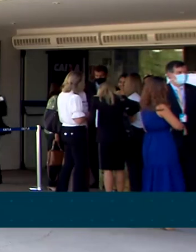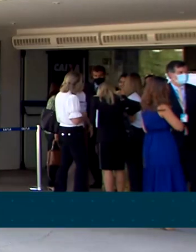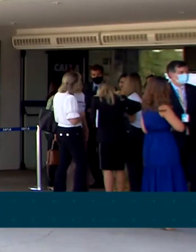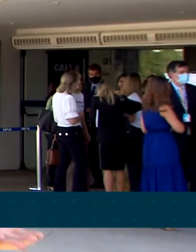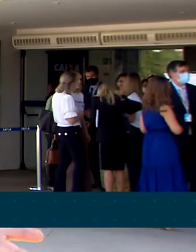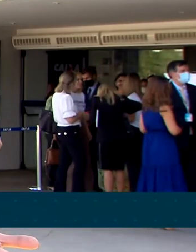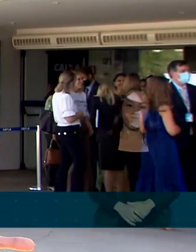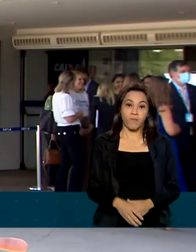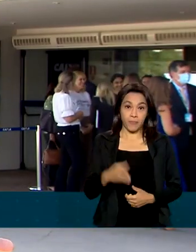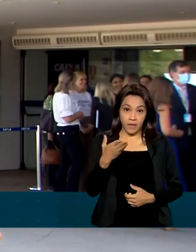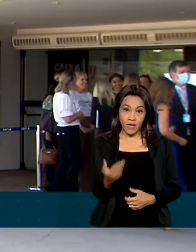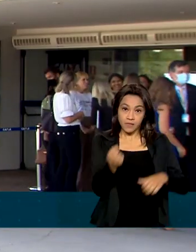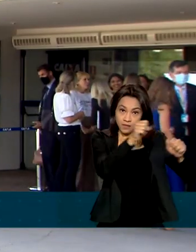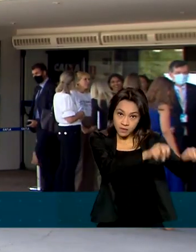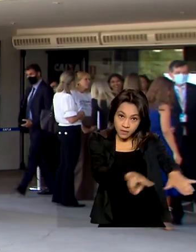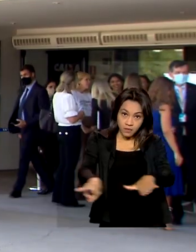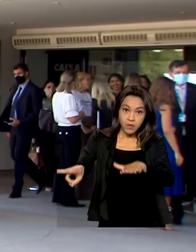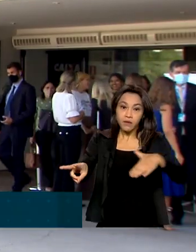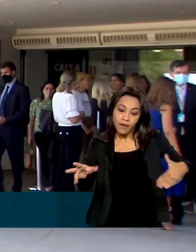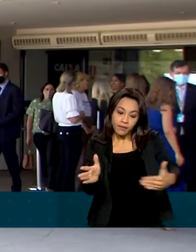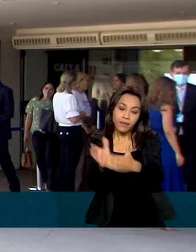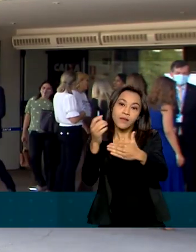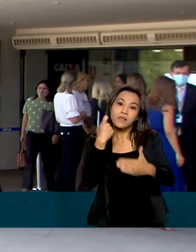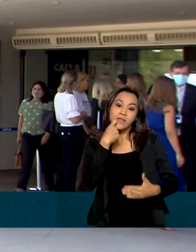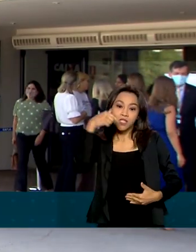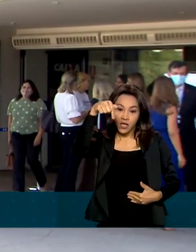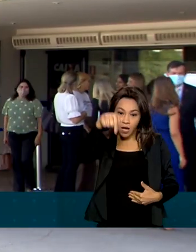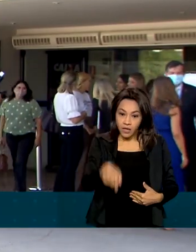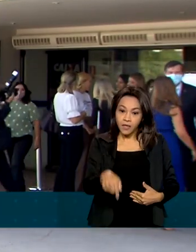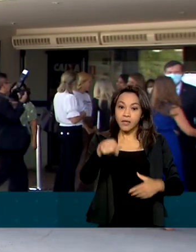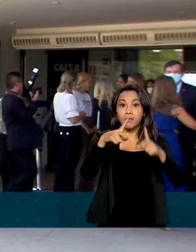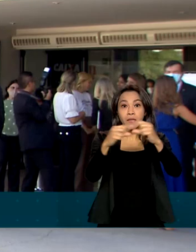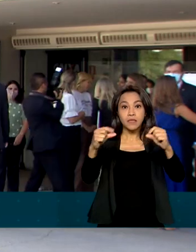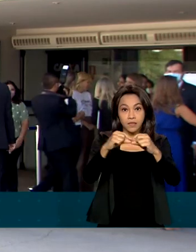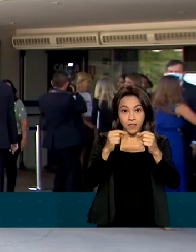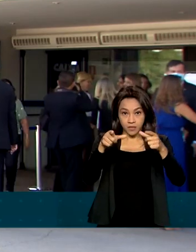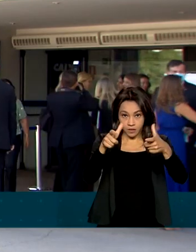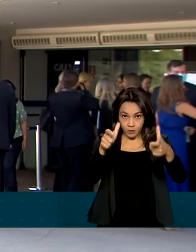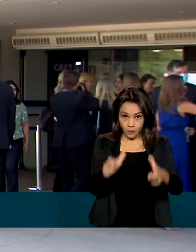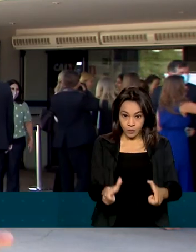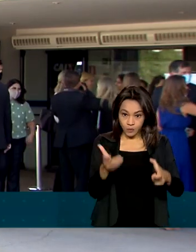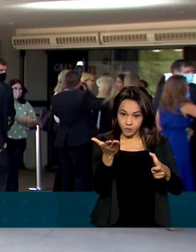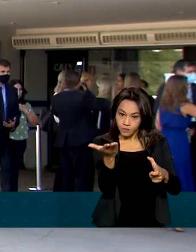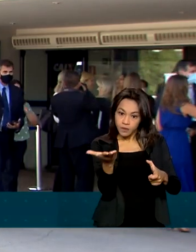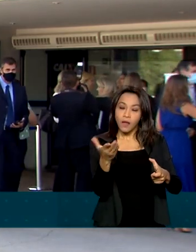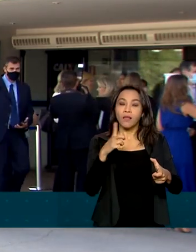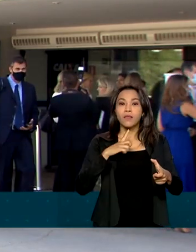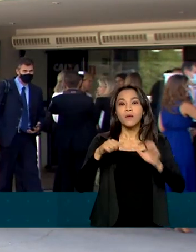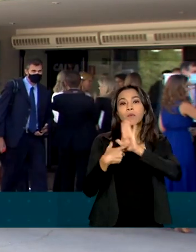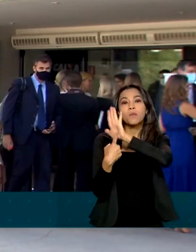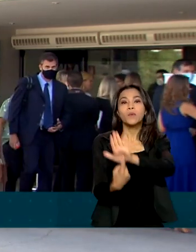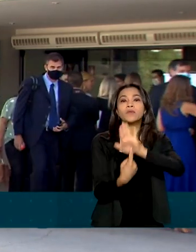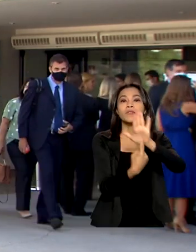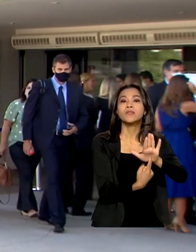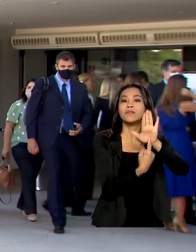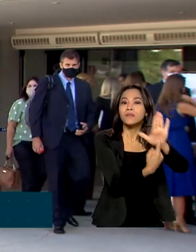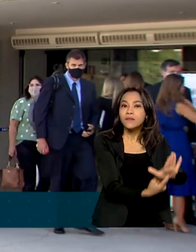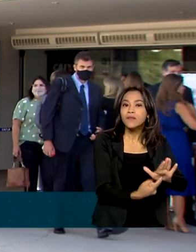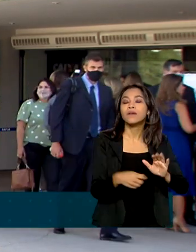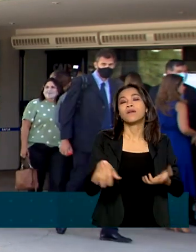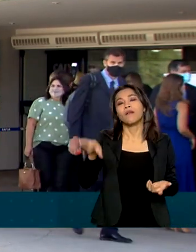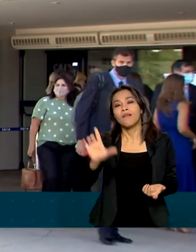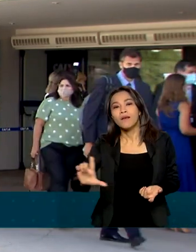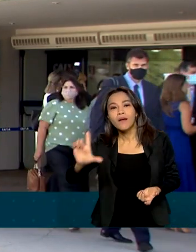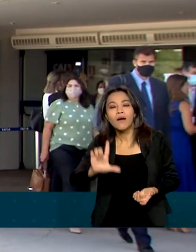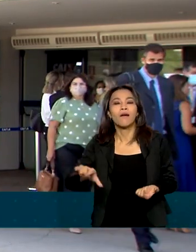A Jornada, que vai até esta sexta-feira, aqui na Caixa Cultural em Brasília, conta ainda com uma exposição e uma mostra literária, além